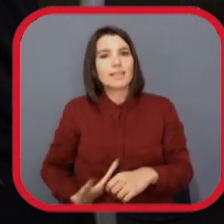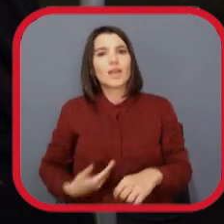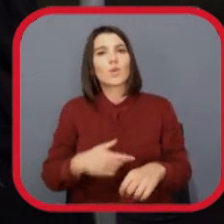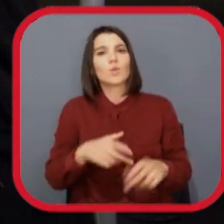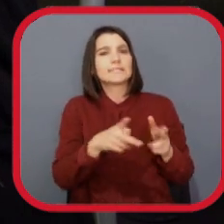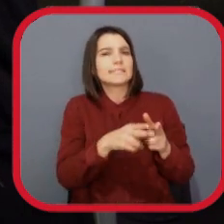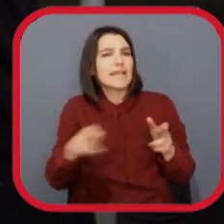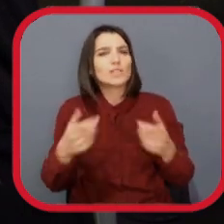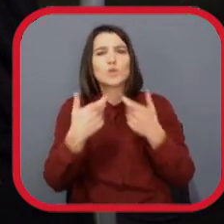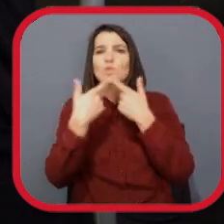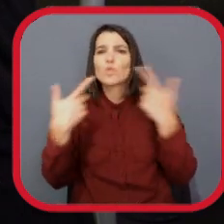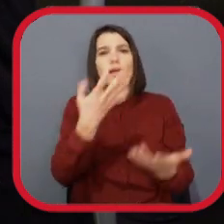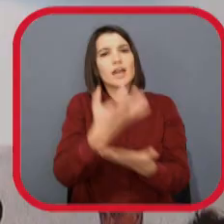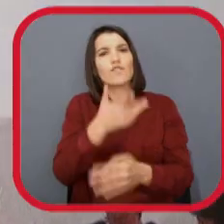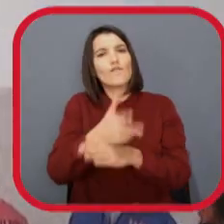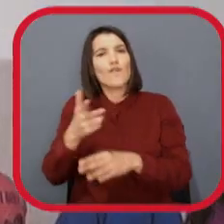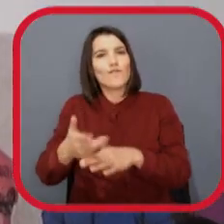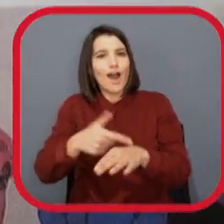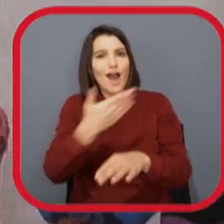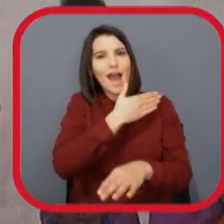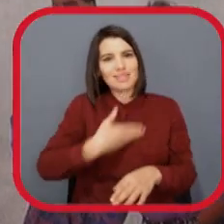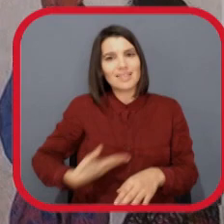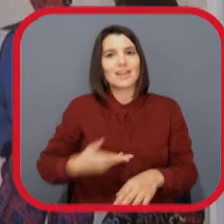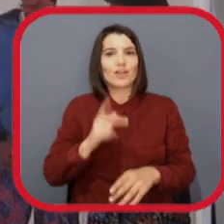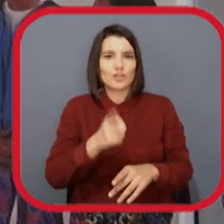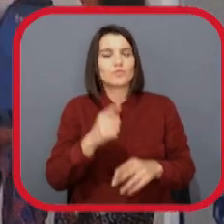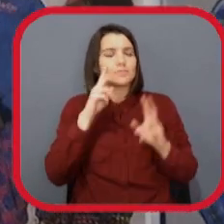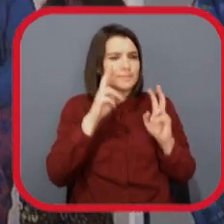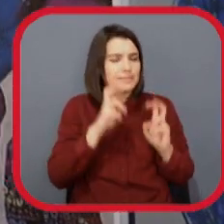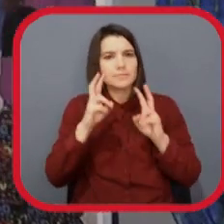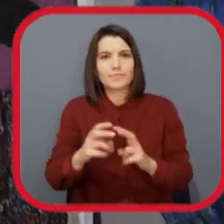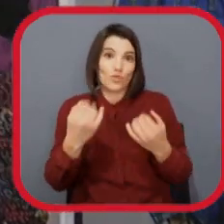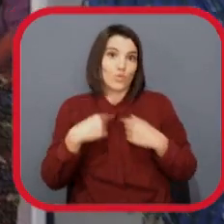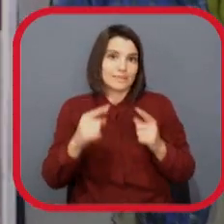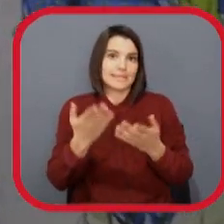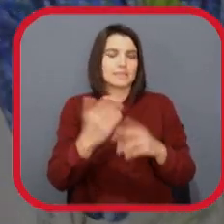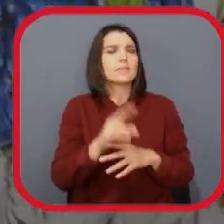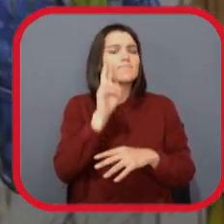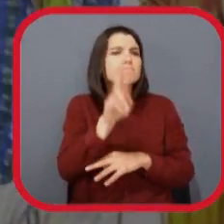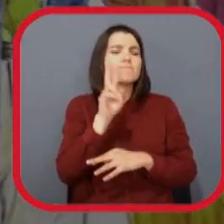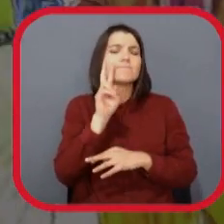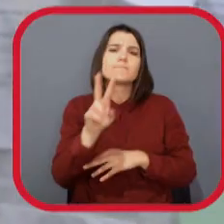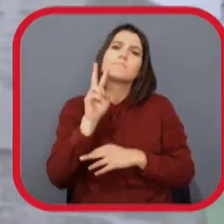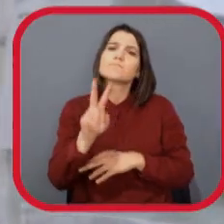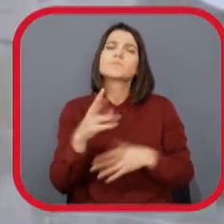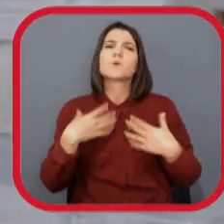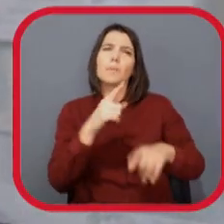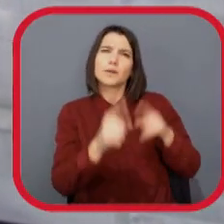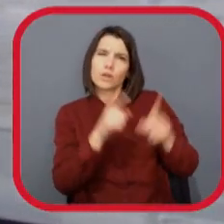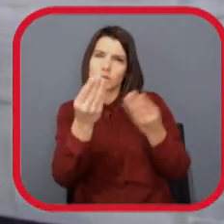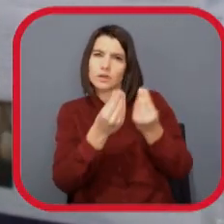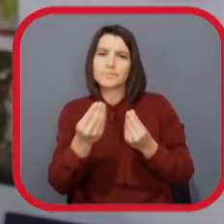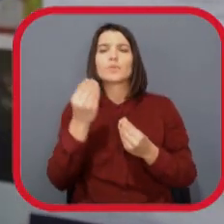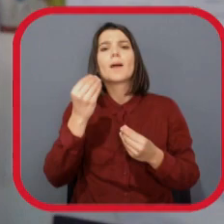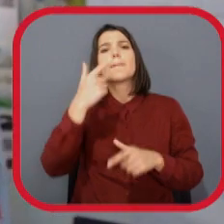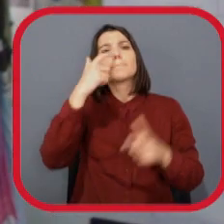às séries da época, tudo o que se gravou na época. Foi assim que eu comecei, por ir ver o que é que se usava, o que é